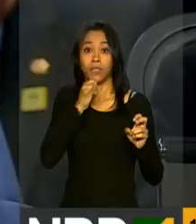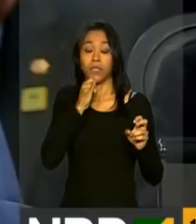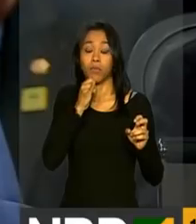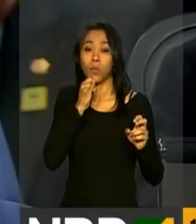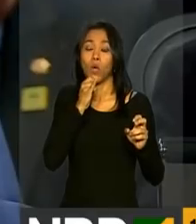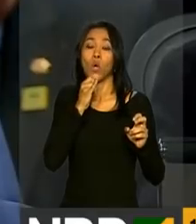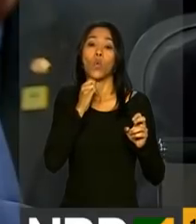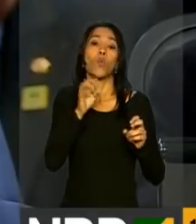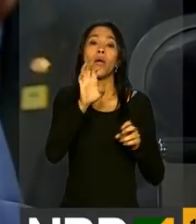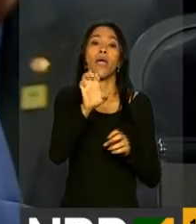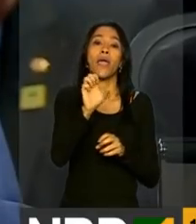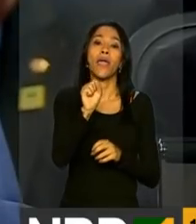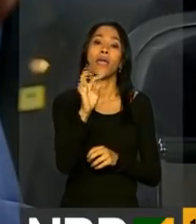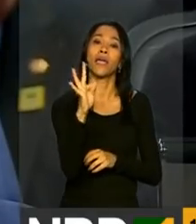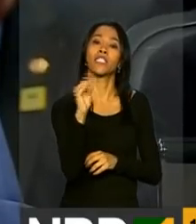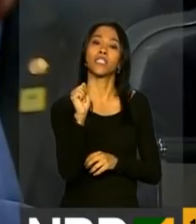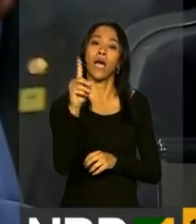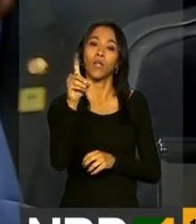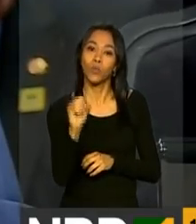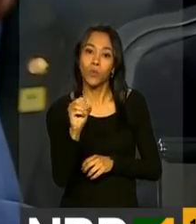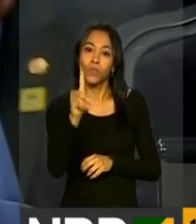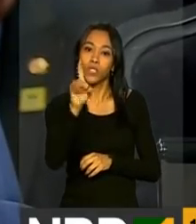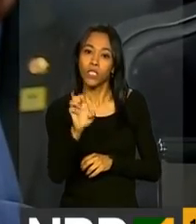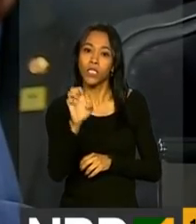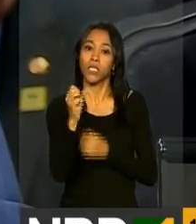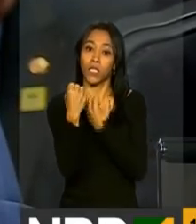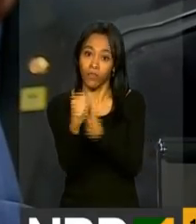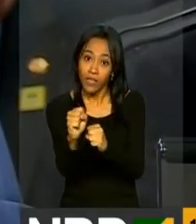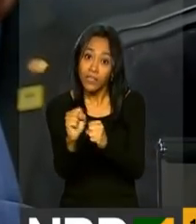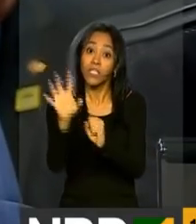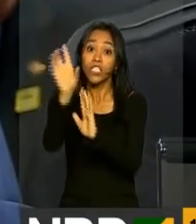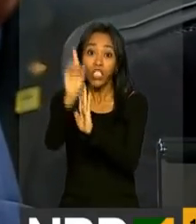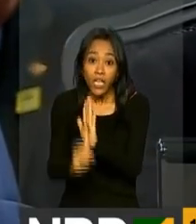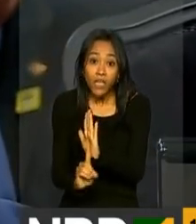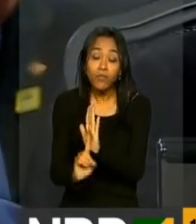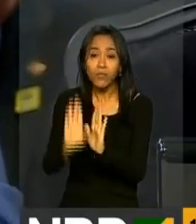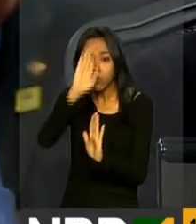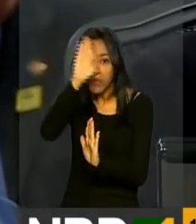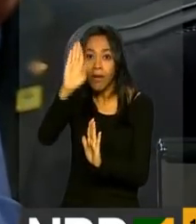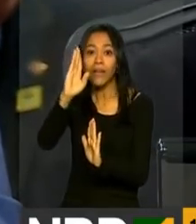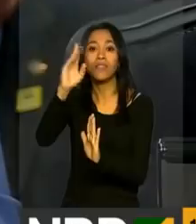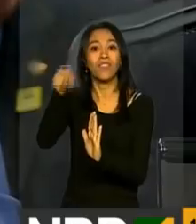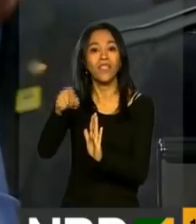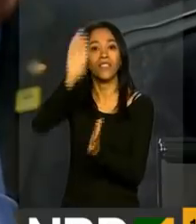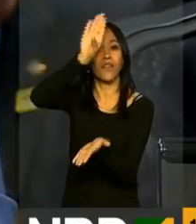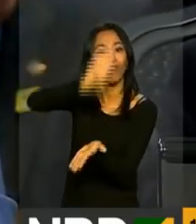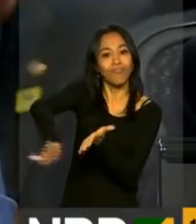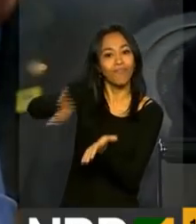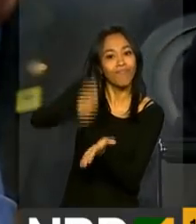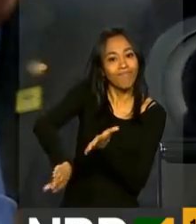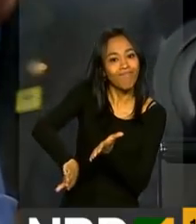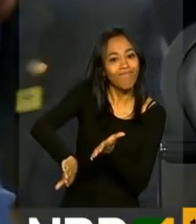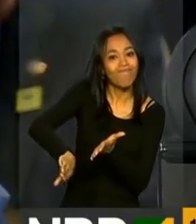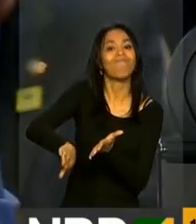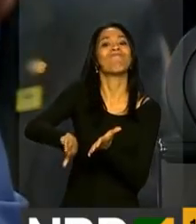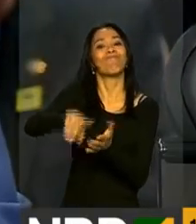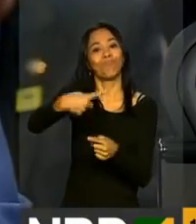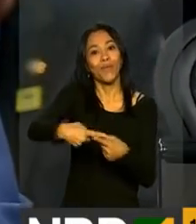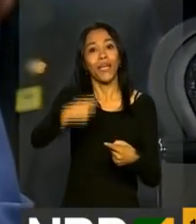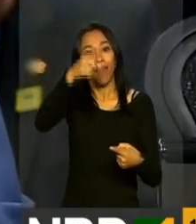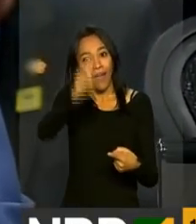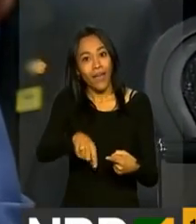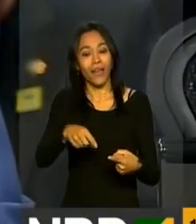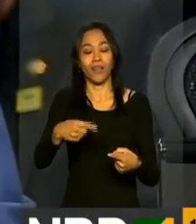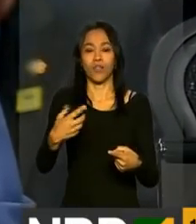defesa certos direitos individuais caíram por terra e por isso não quis fazê lo porque significaria um gesto